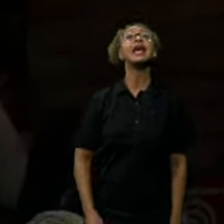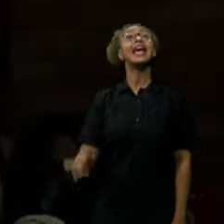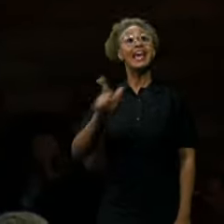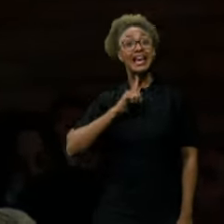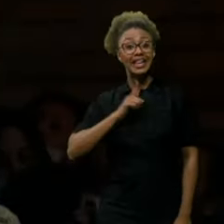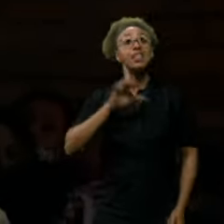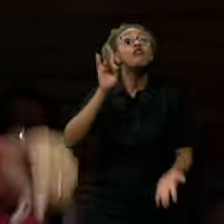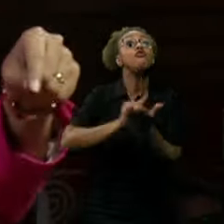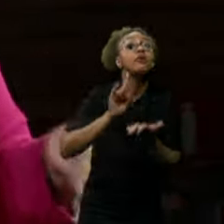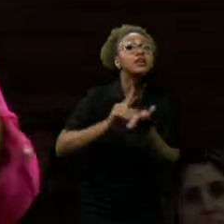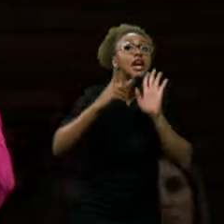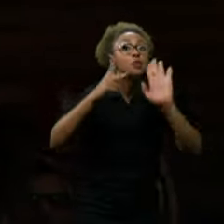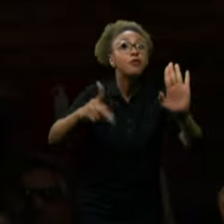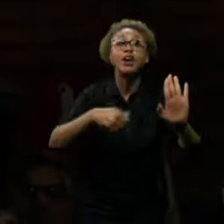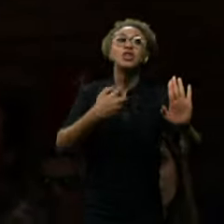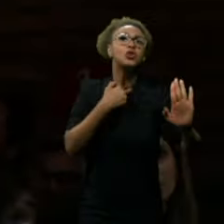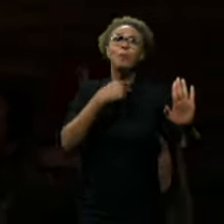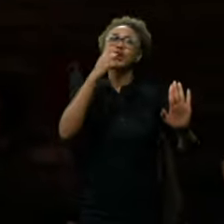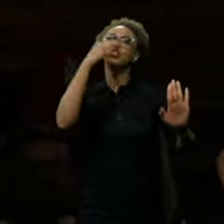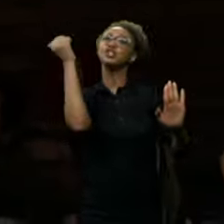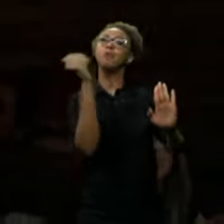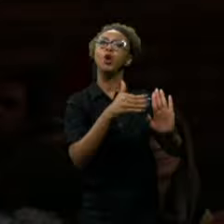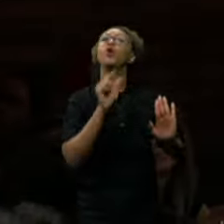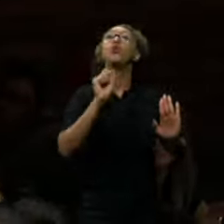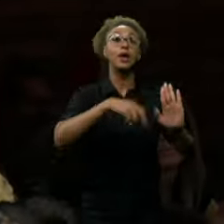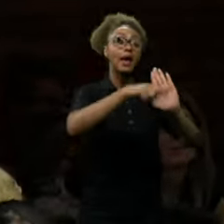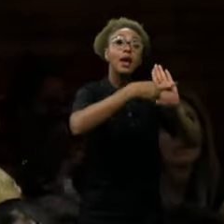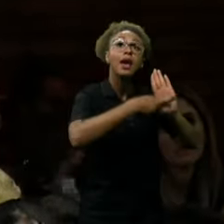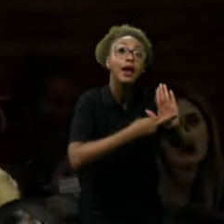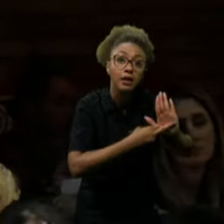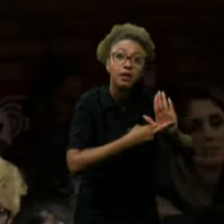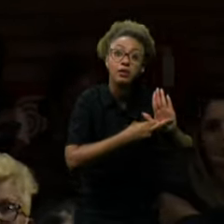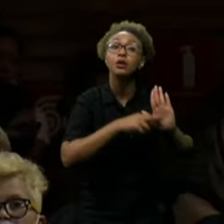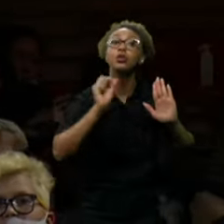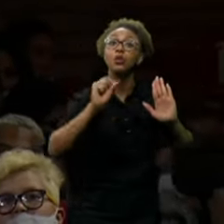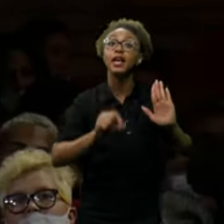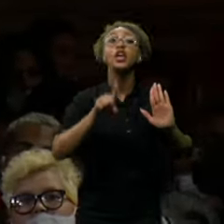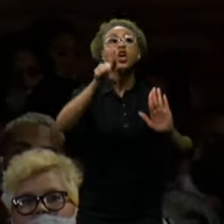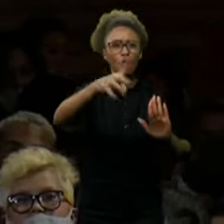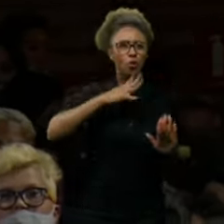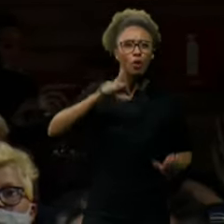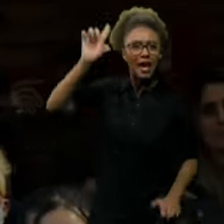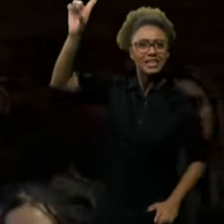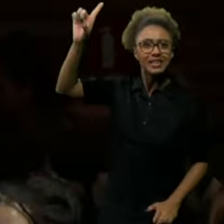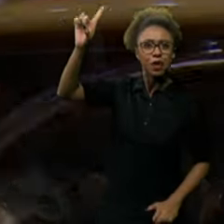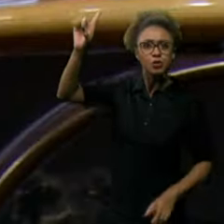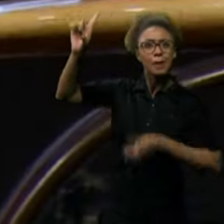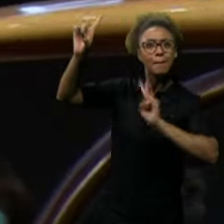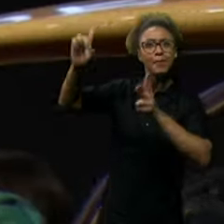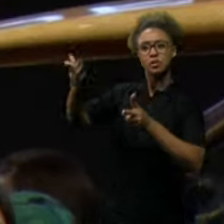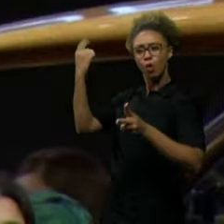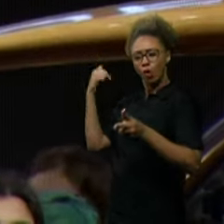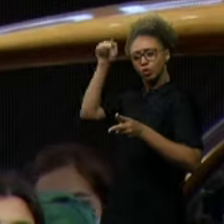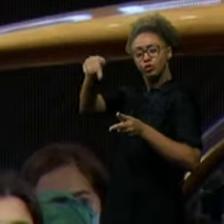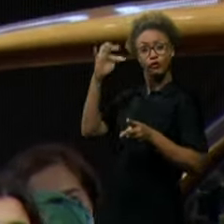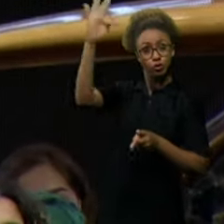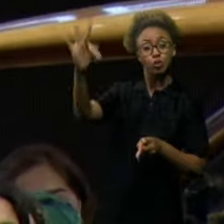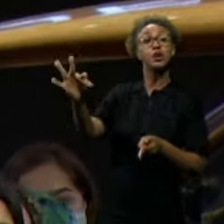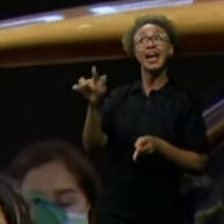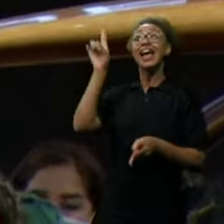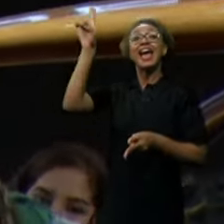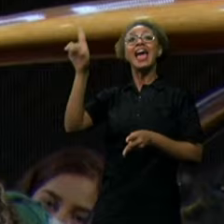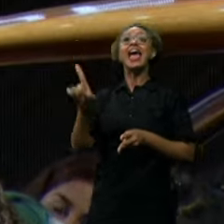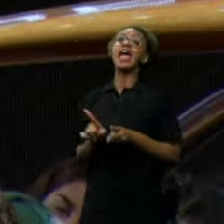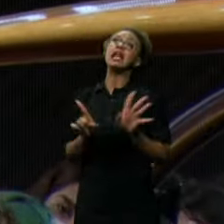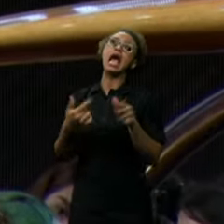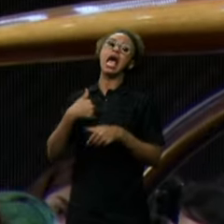Profética que não pode ser negligenciado porque não princípio qual Camila Você conhece o Deus do futuro e ele não quer armazenar as coisas